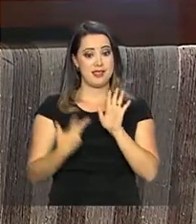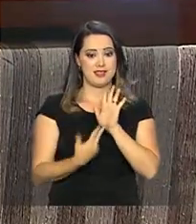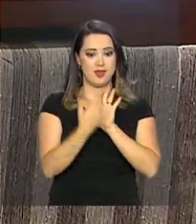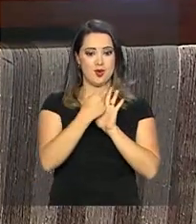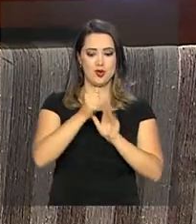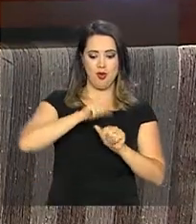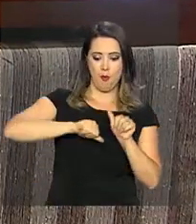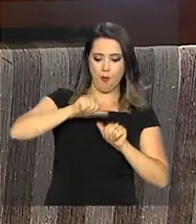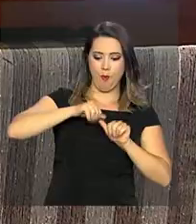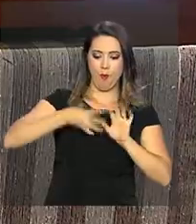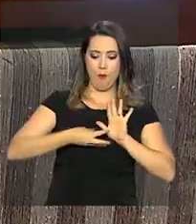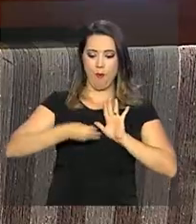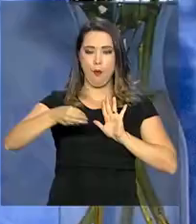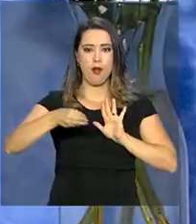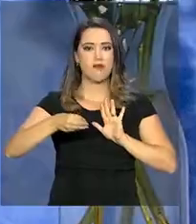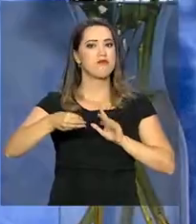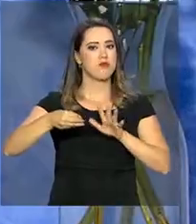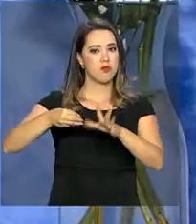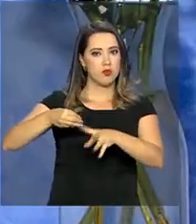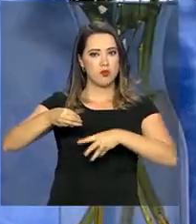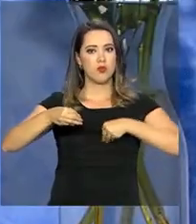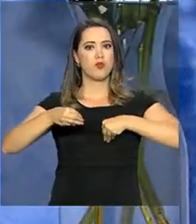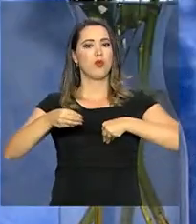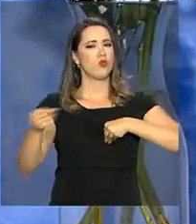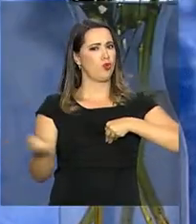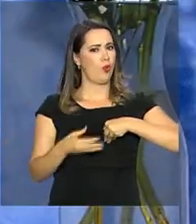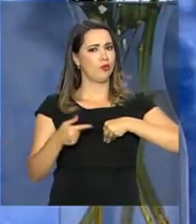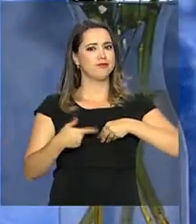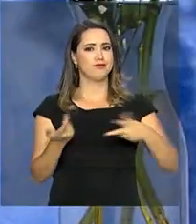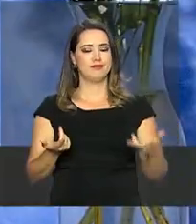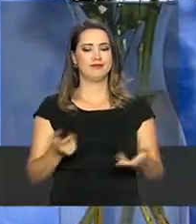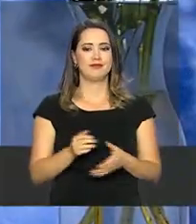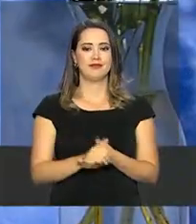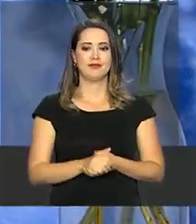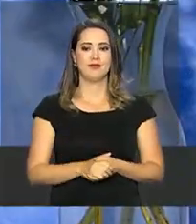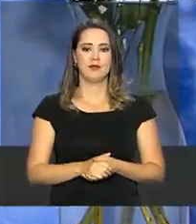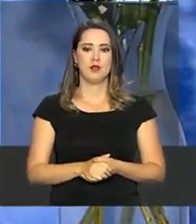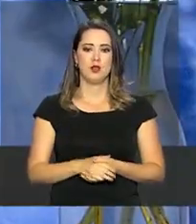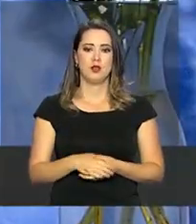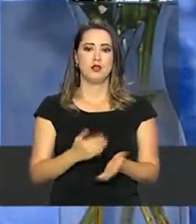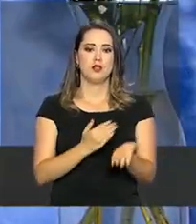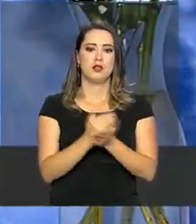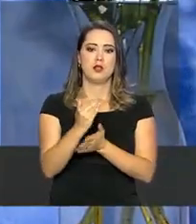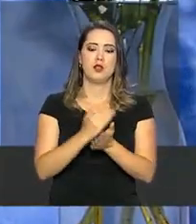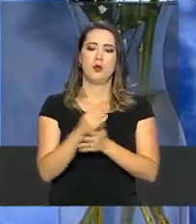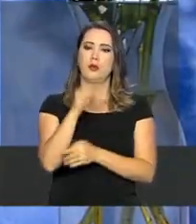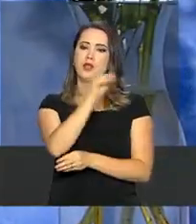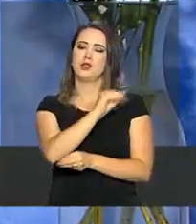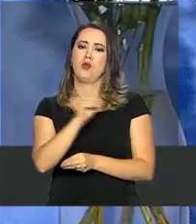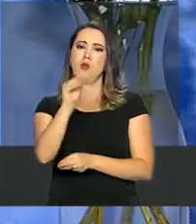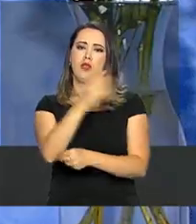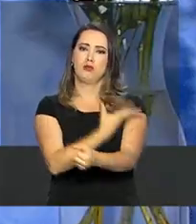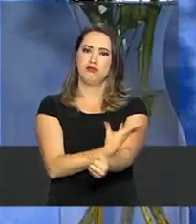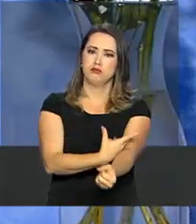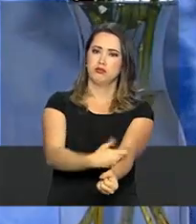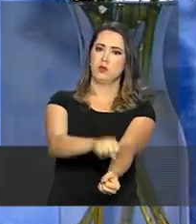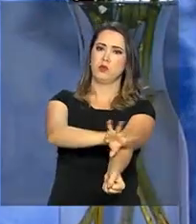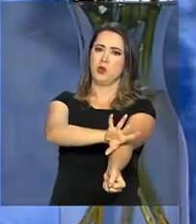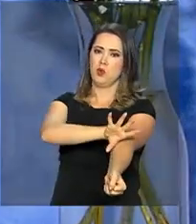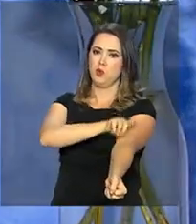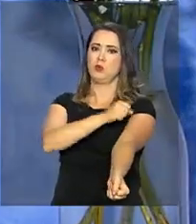presente e devolveu a vida a partir do momento que você começa a fazer um tratamento de hemodiálise se não houver o